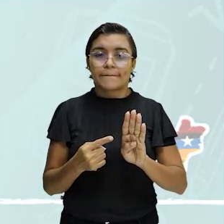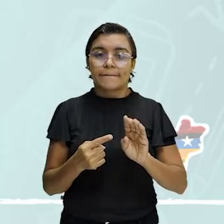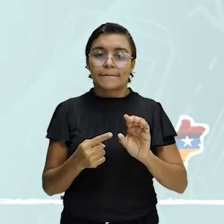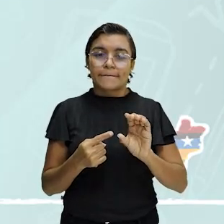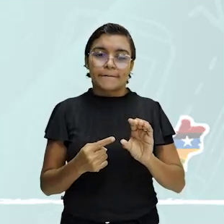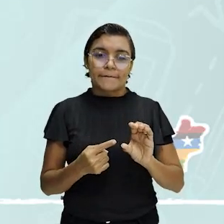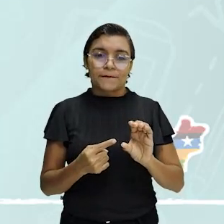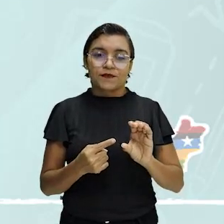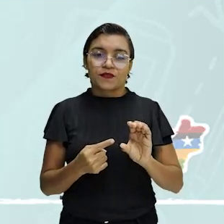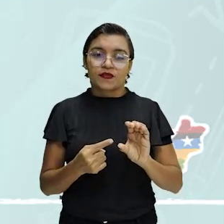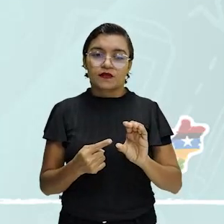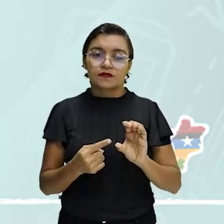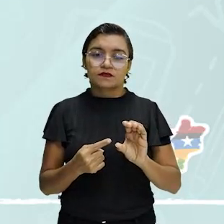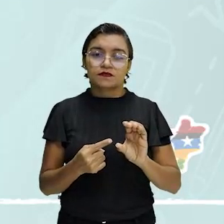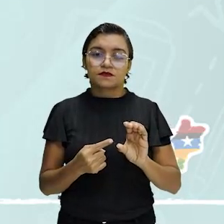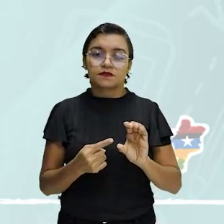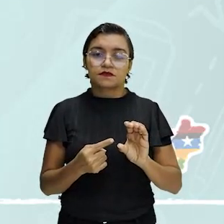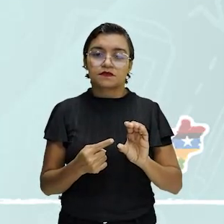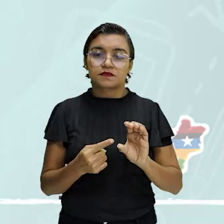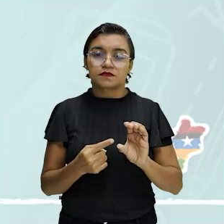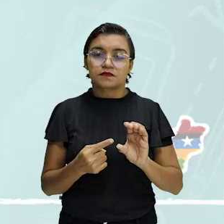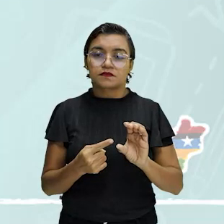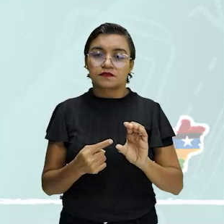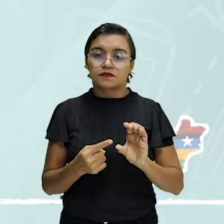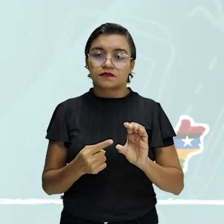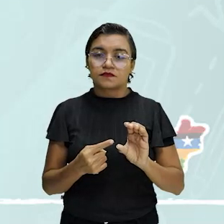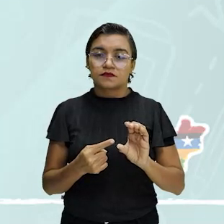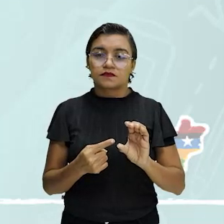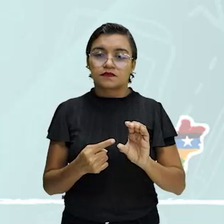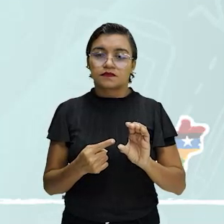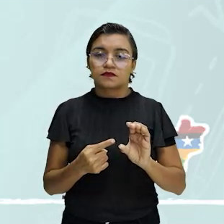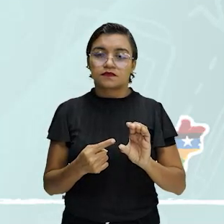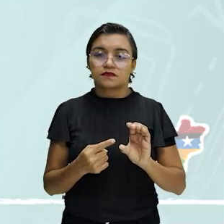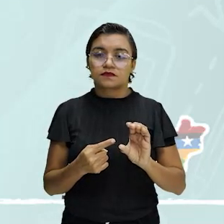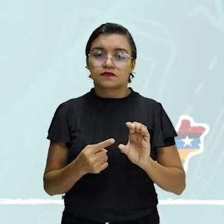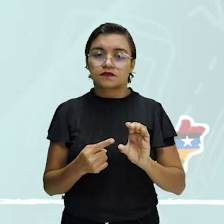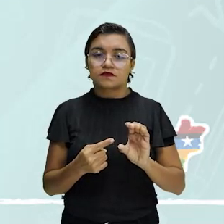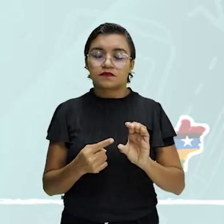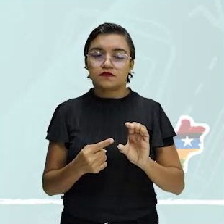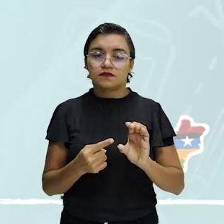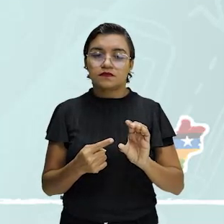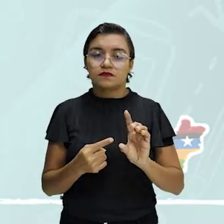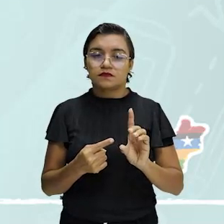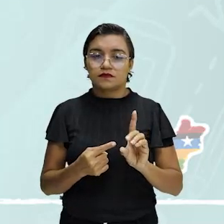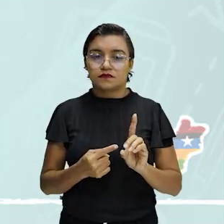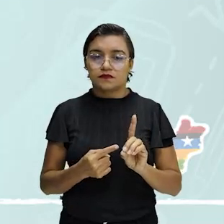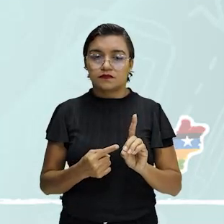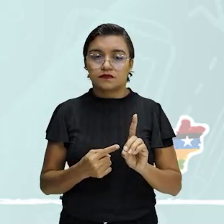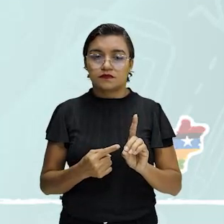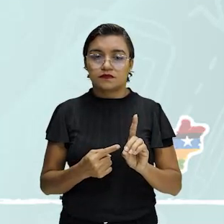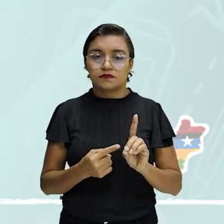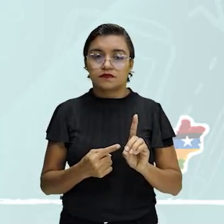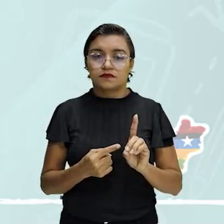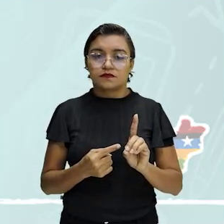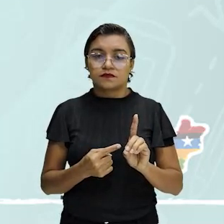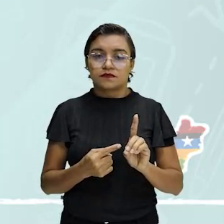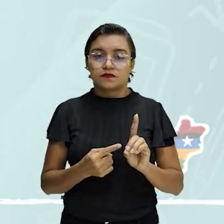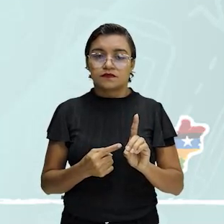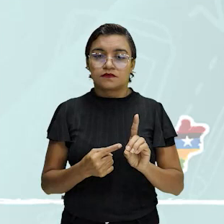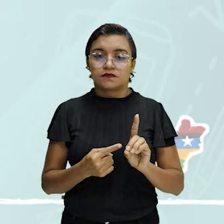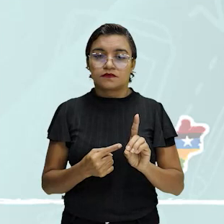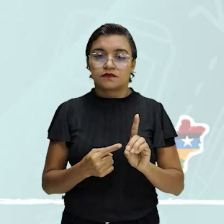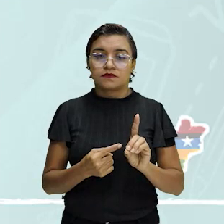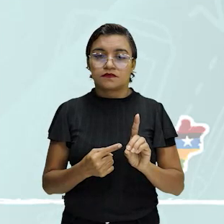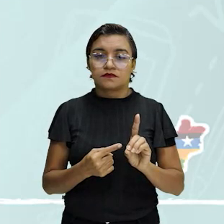emprego. Letra C, instruir o leitor como ser eficiente no envio de currículo para o e-mail. Letra D, responder a